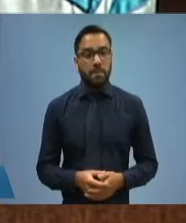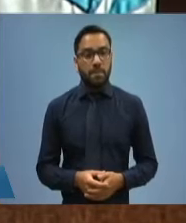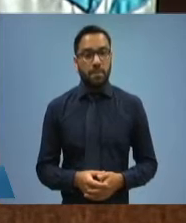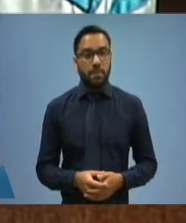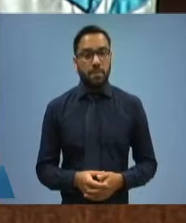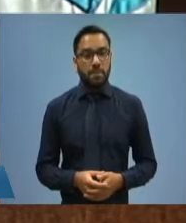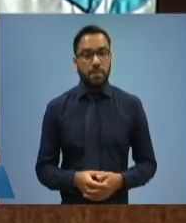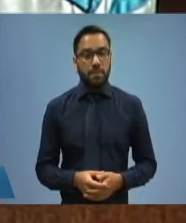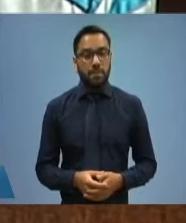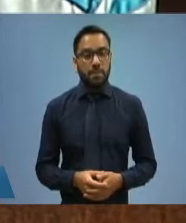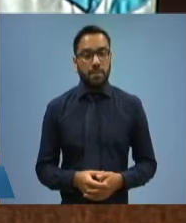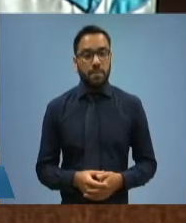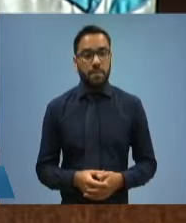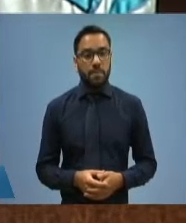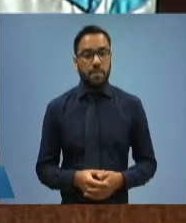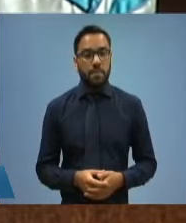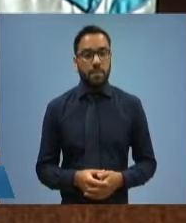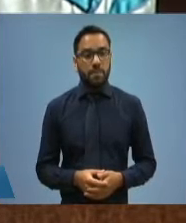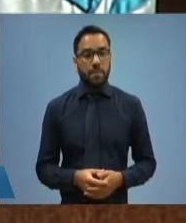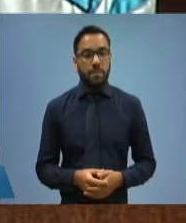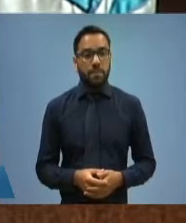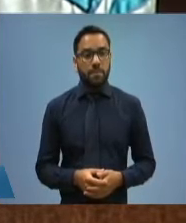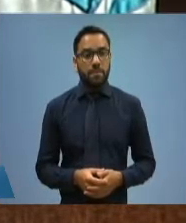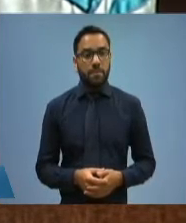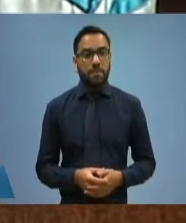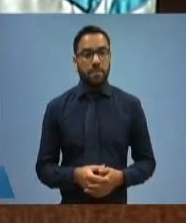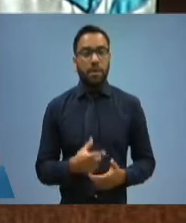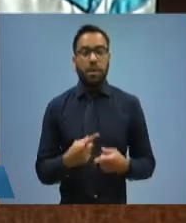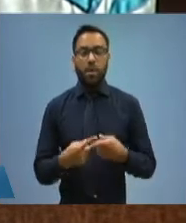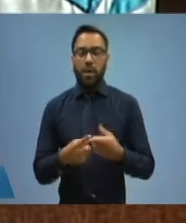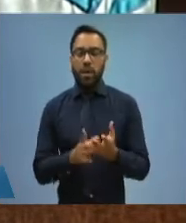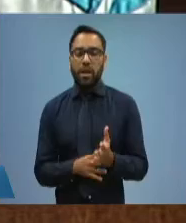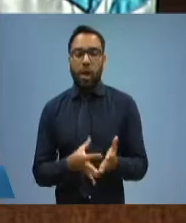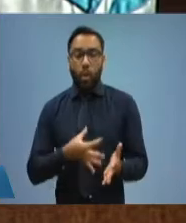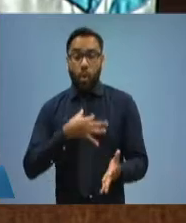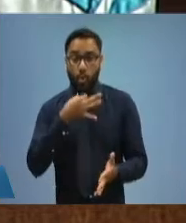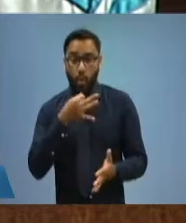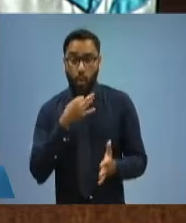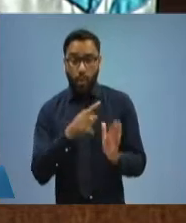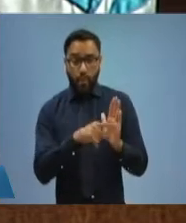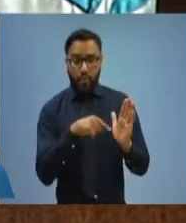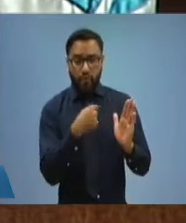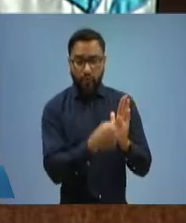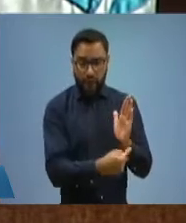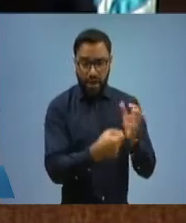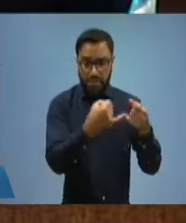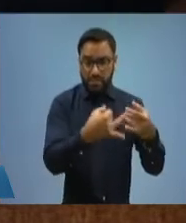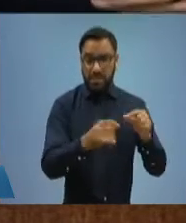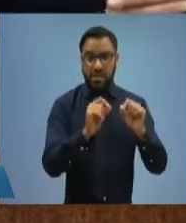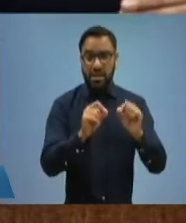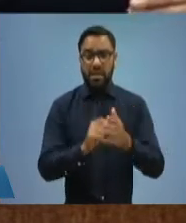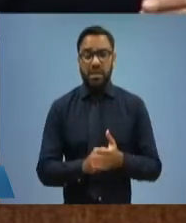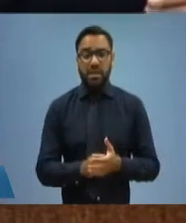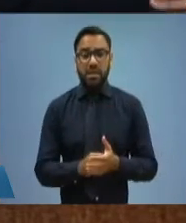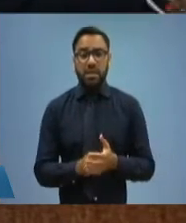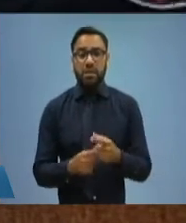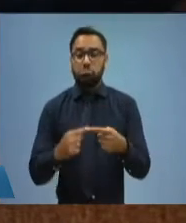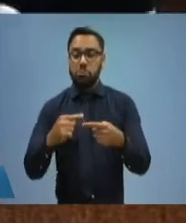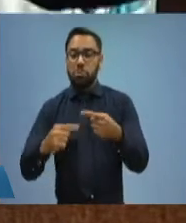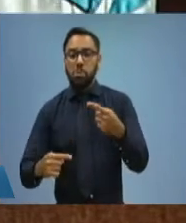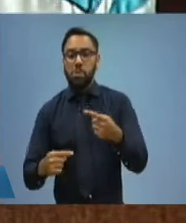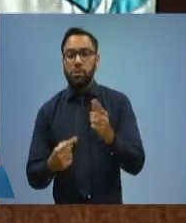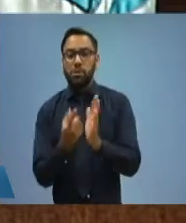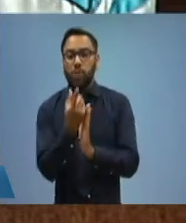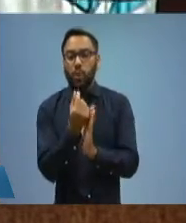qual traz o veto, o vereador Claudinei, é de que isso não está previsto em dotação orçamentária. Mas não precisa de dotação orçamentária, porque